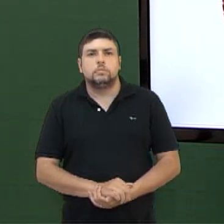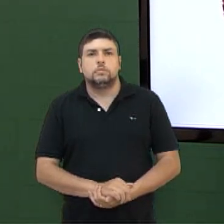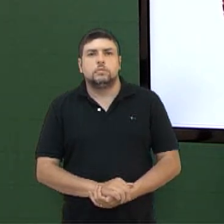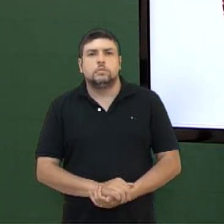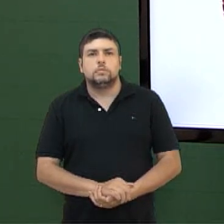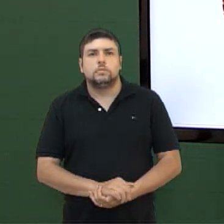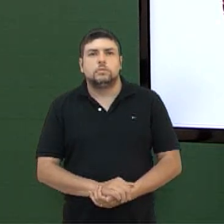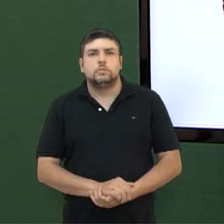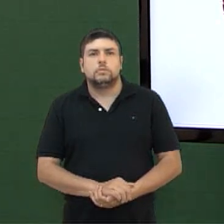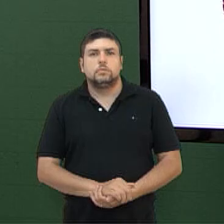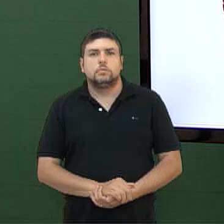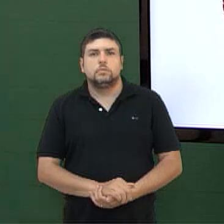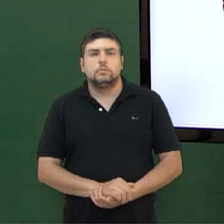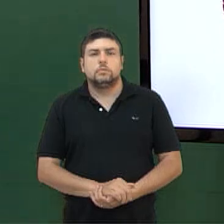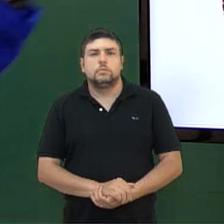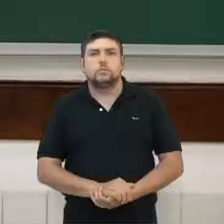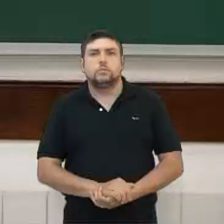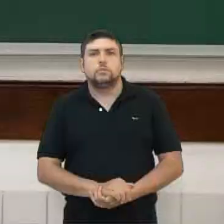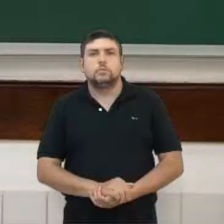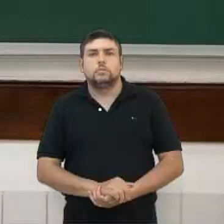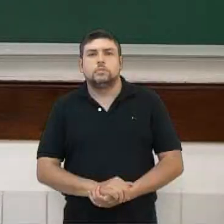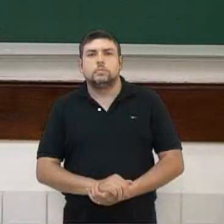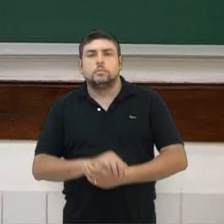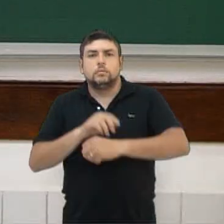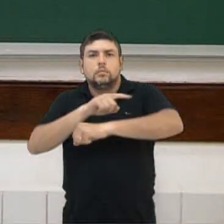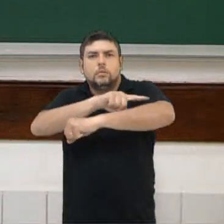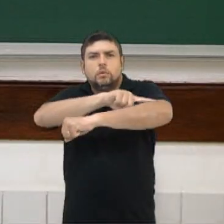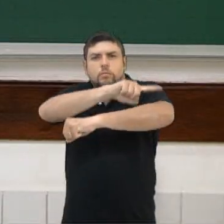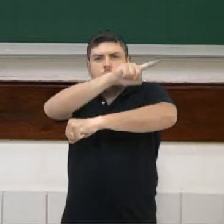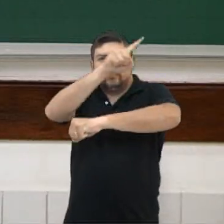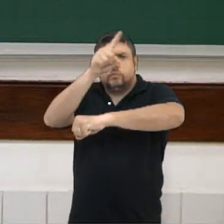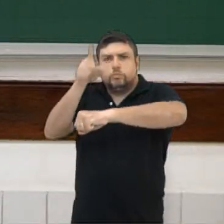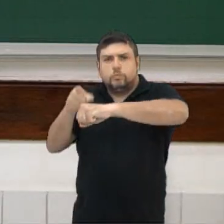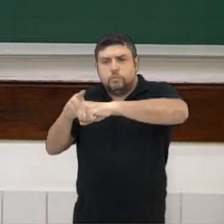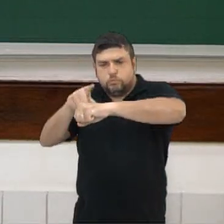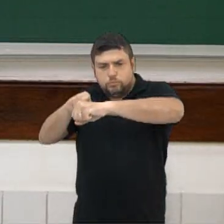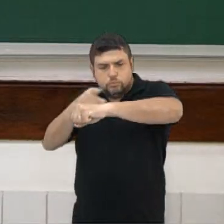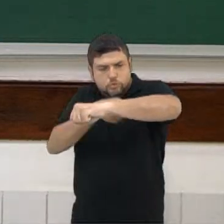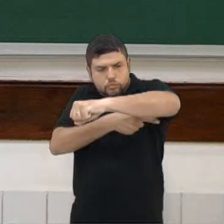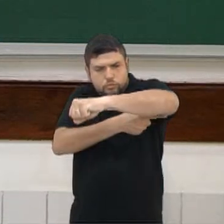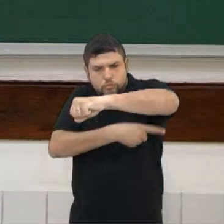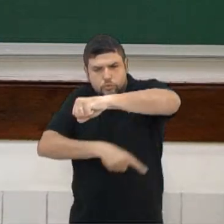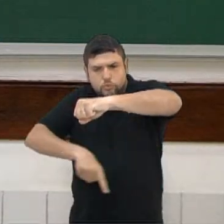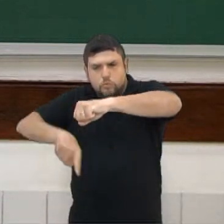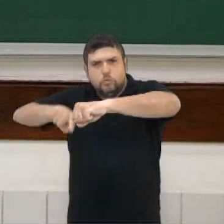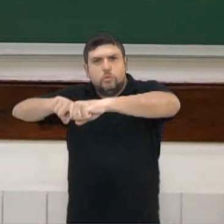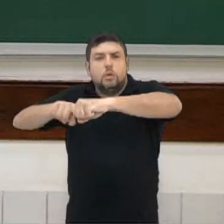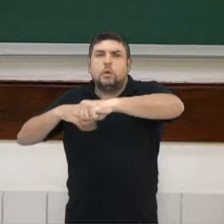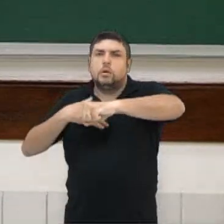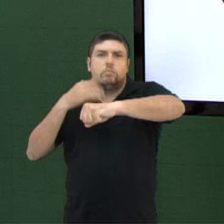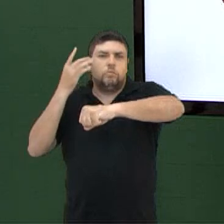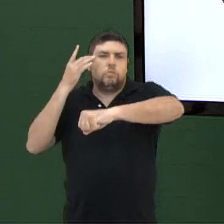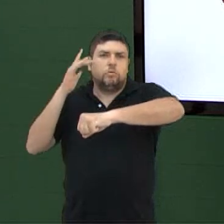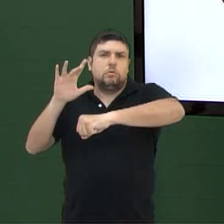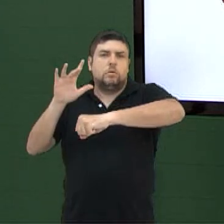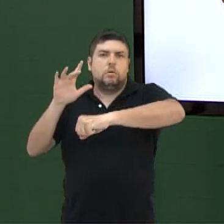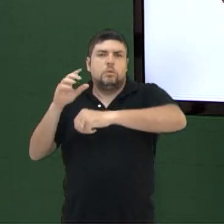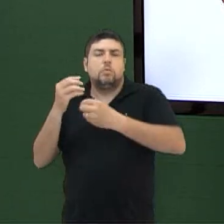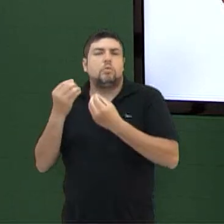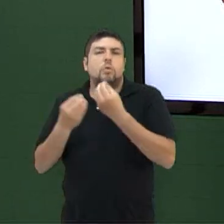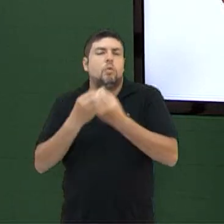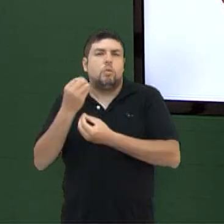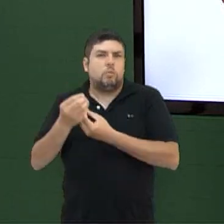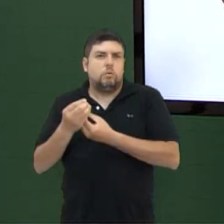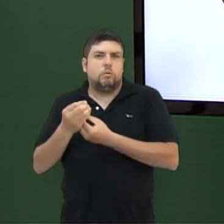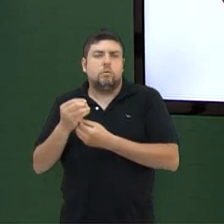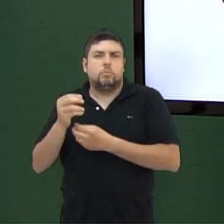O comprimento é o que eu não sei. Qual é o comprimento? Ok? Então, o comprimento eu não tenho. Então, eu vou deixar como C mesmo, que é o